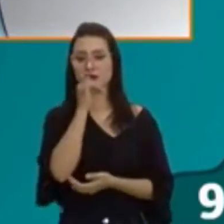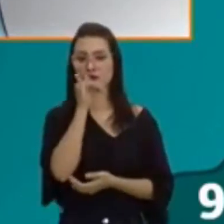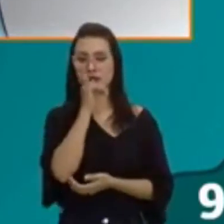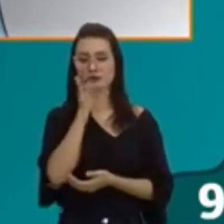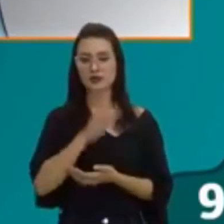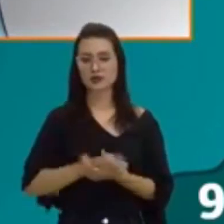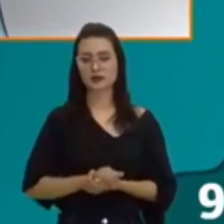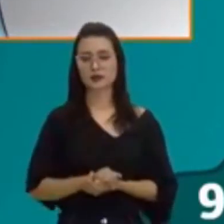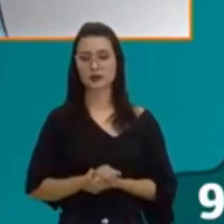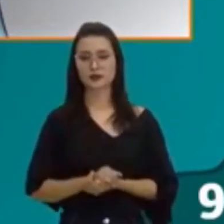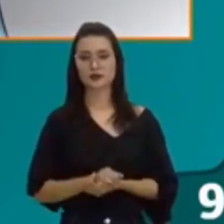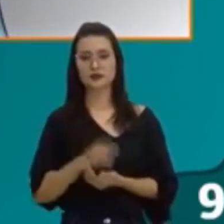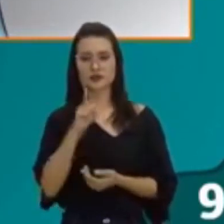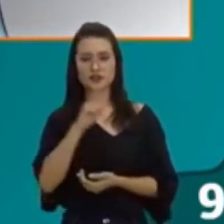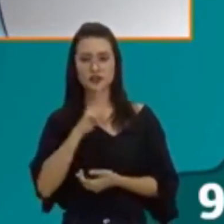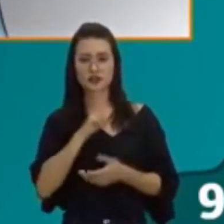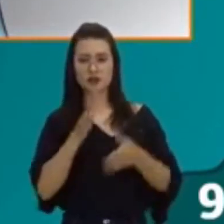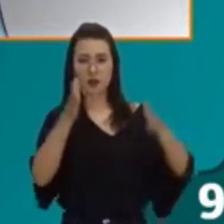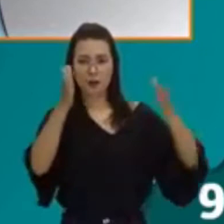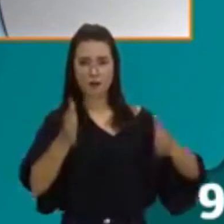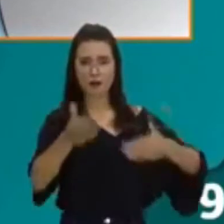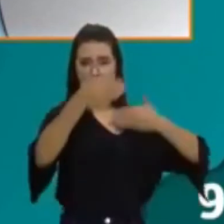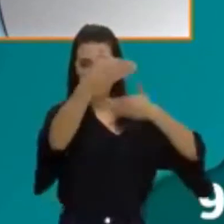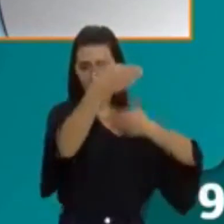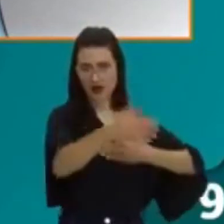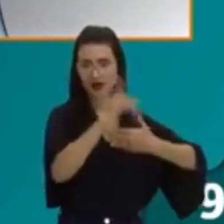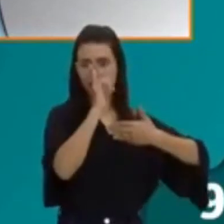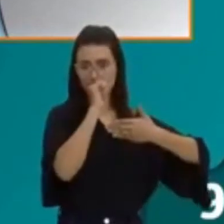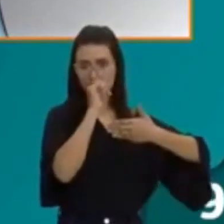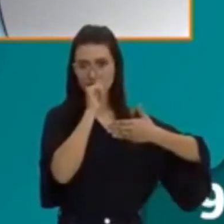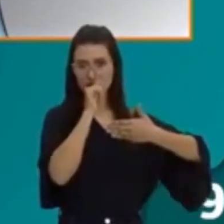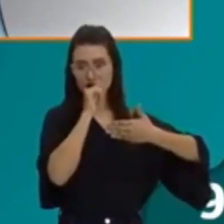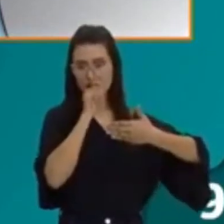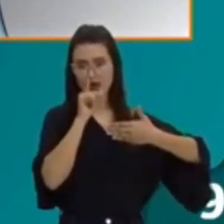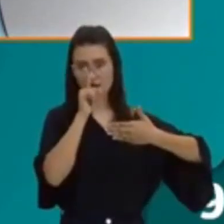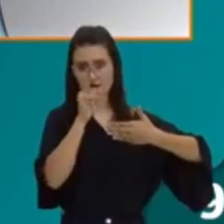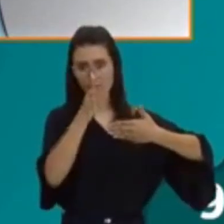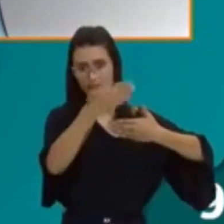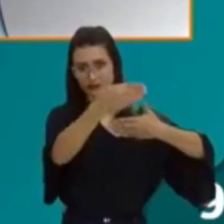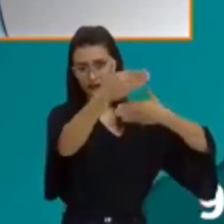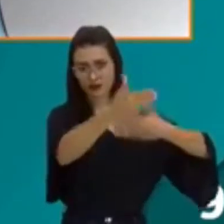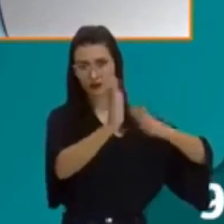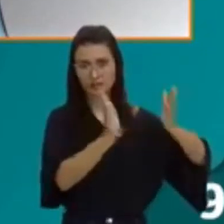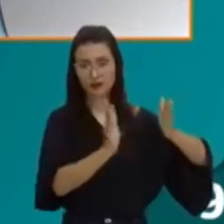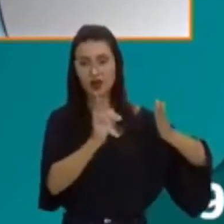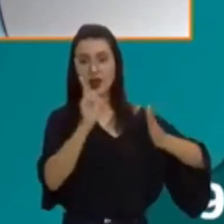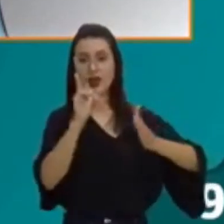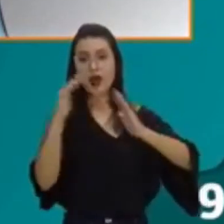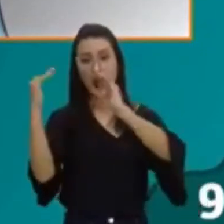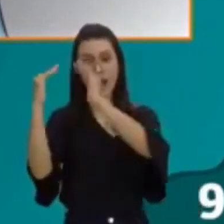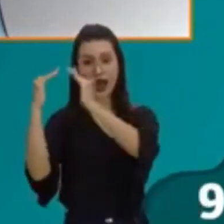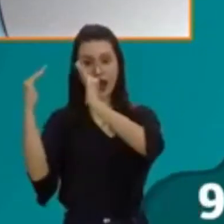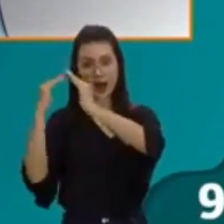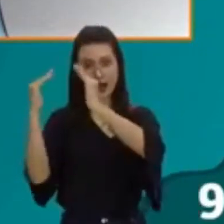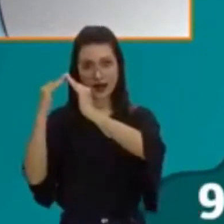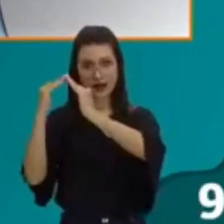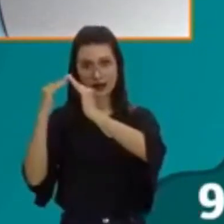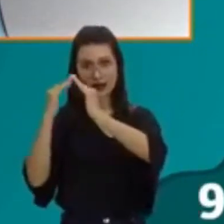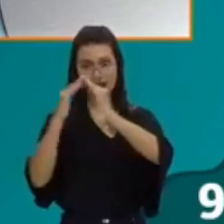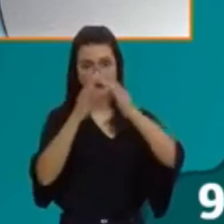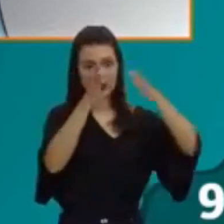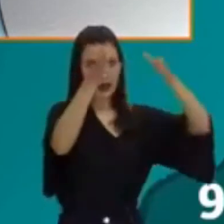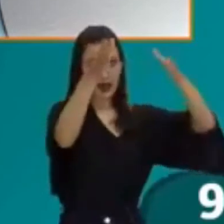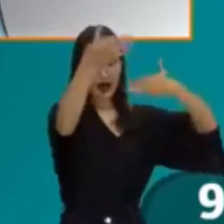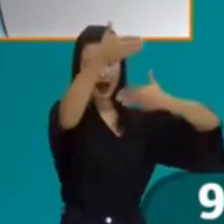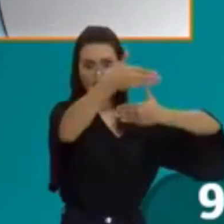tiver uma caixa d'água desse tamanho e você construir a sua casa até essa altura,